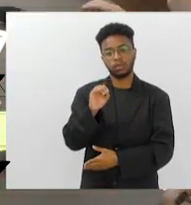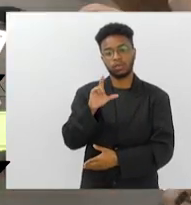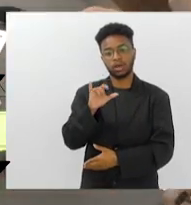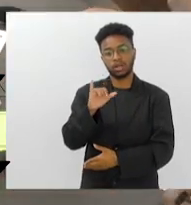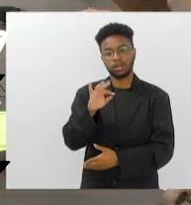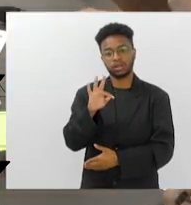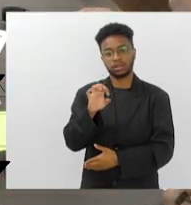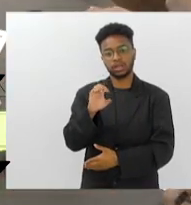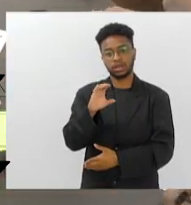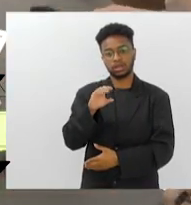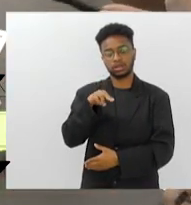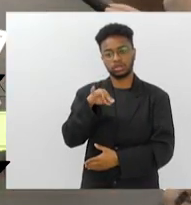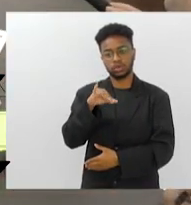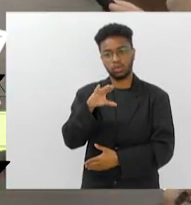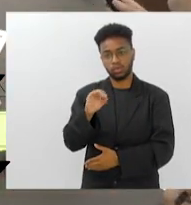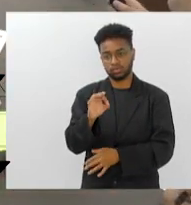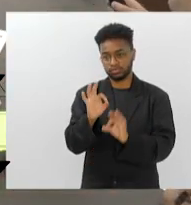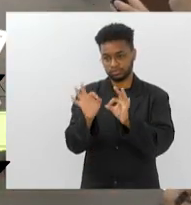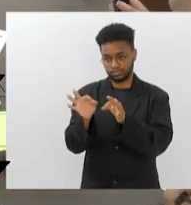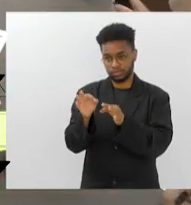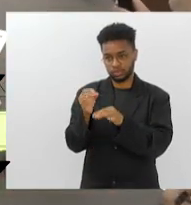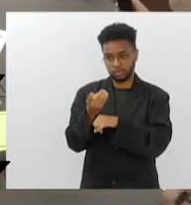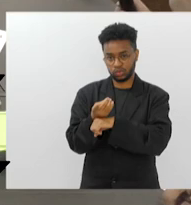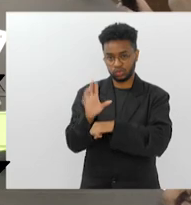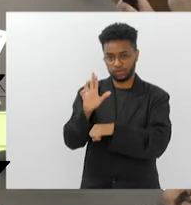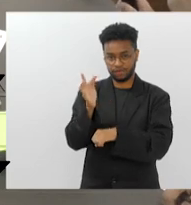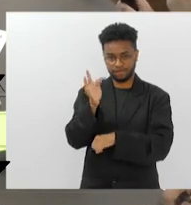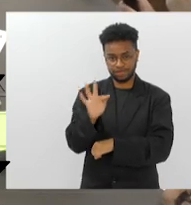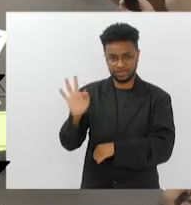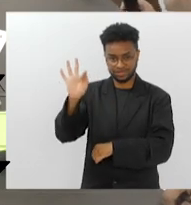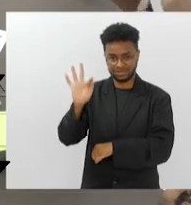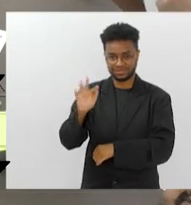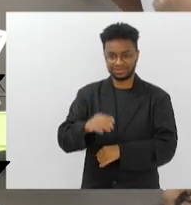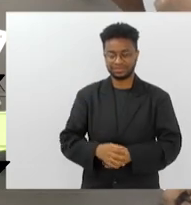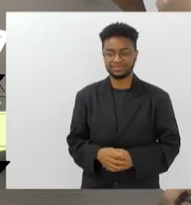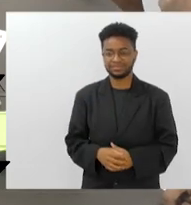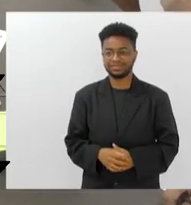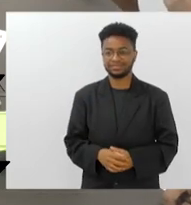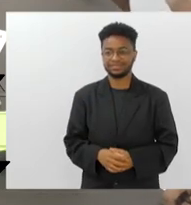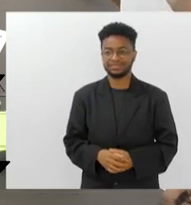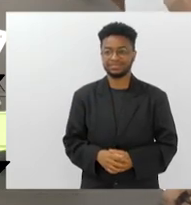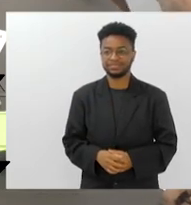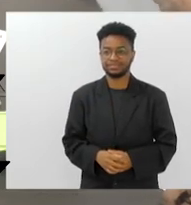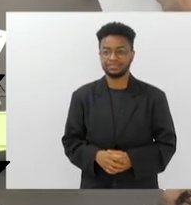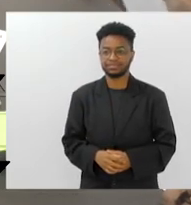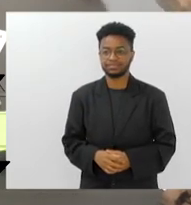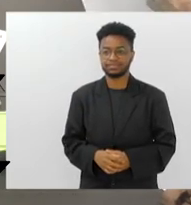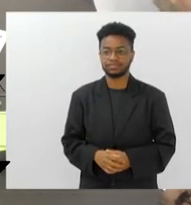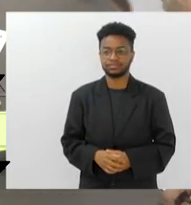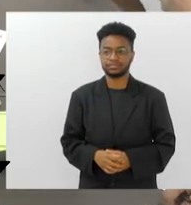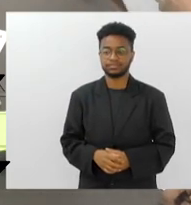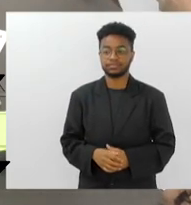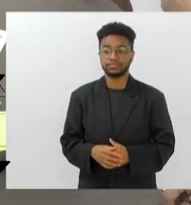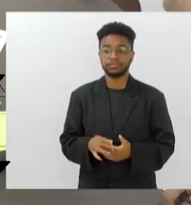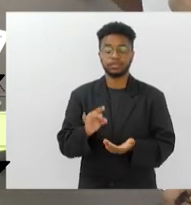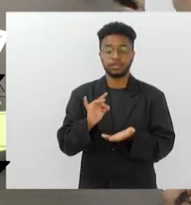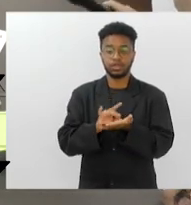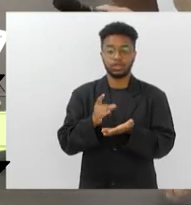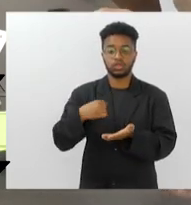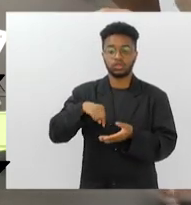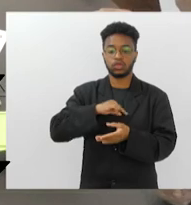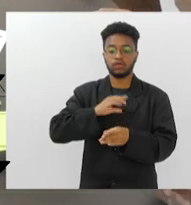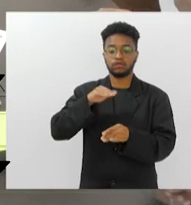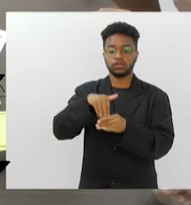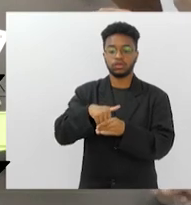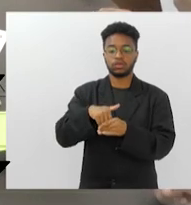politécnico né Doutora em física bem mas na verdade a gente já tá votando o seguinte sim sim tava anunciando o